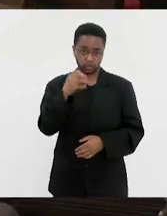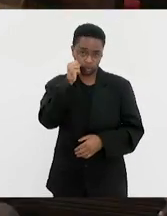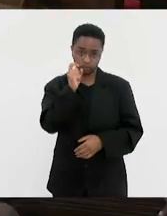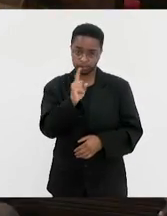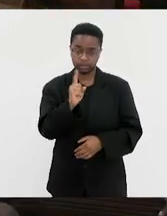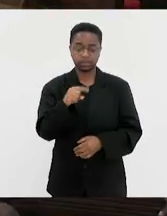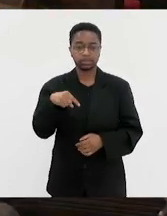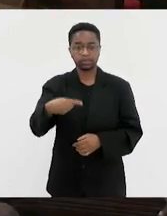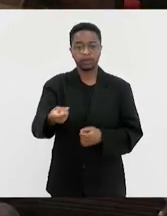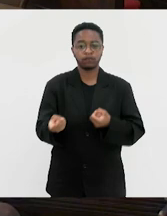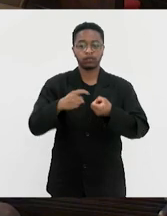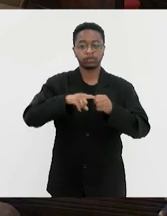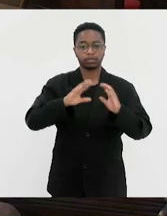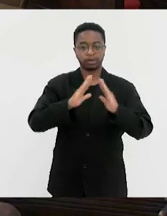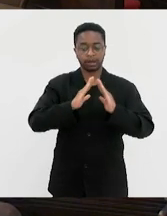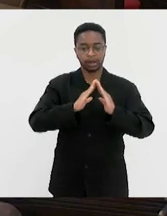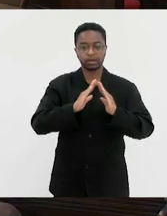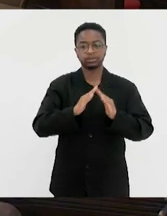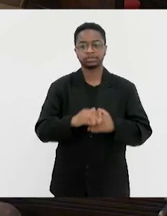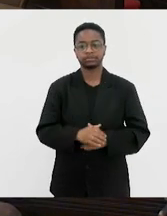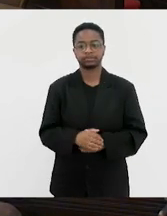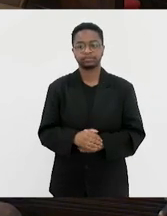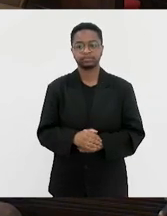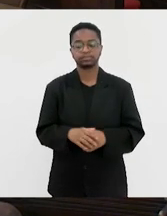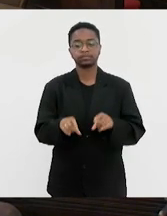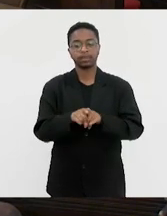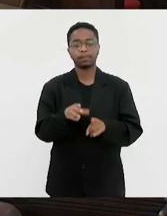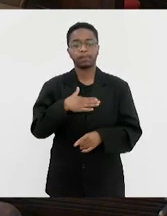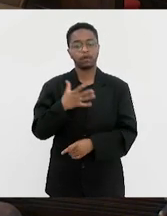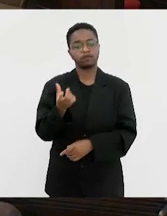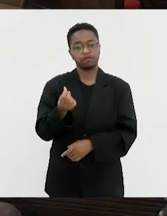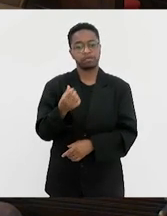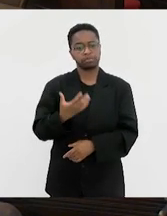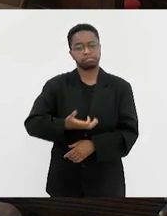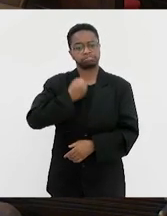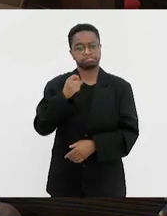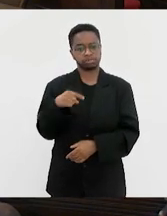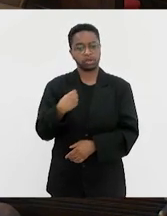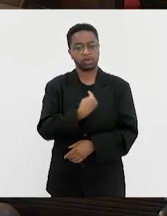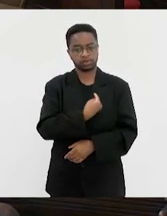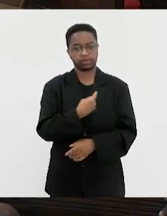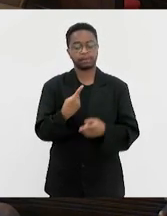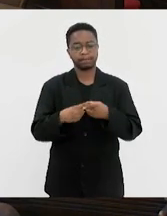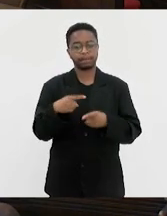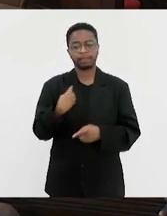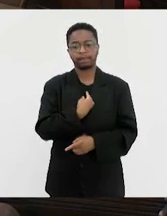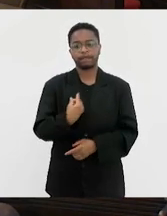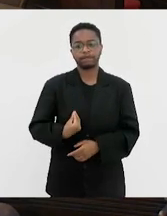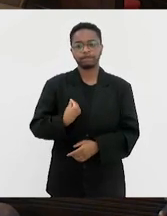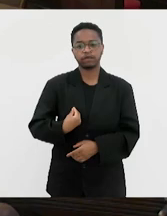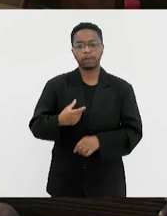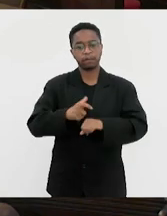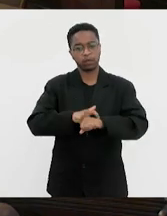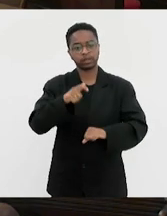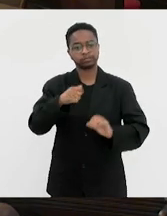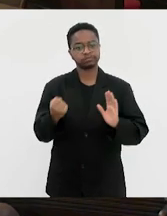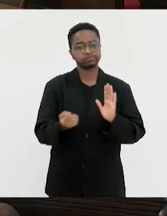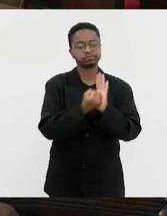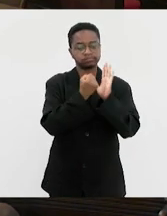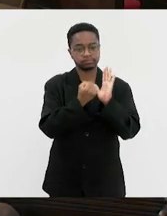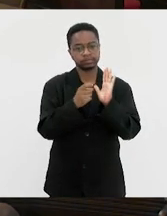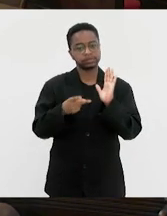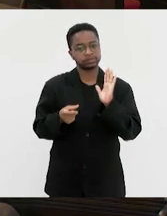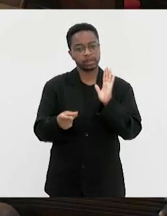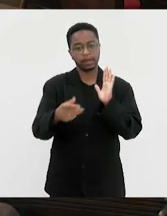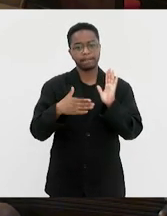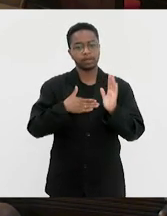logo, e meu avô surpreendeu a gente, né? A gente viveu esse momento que vai ficar para sempre no meu